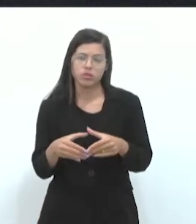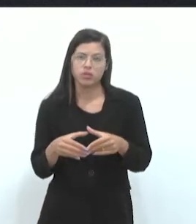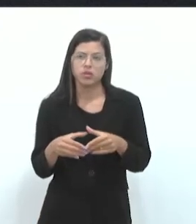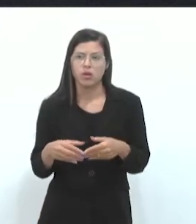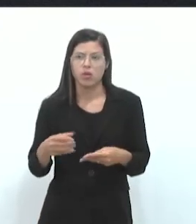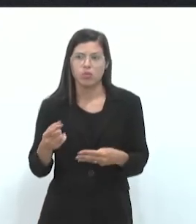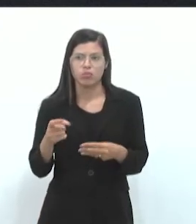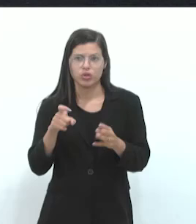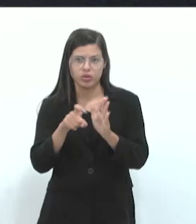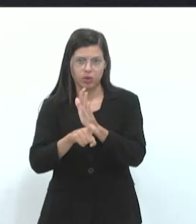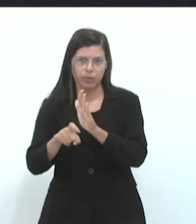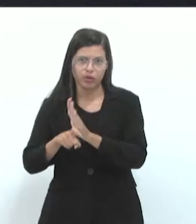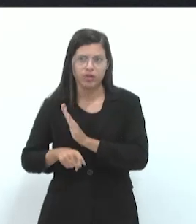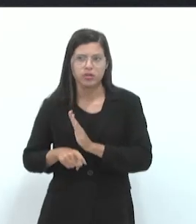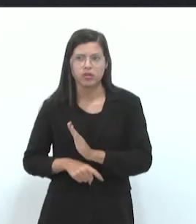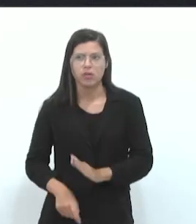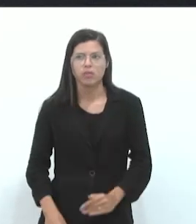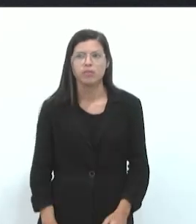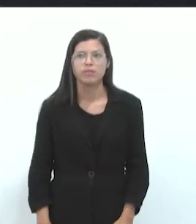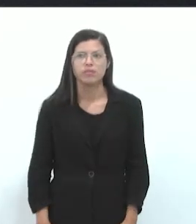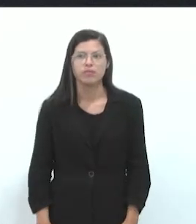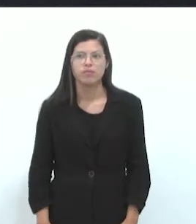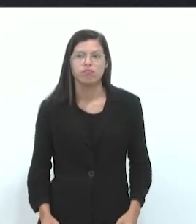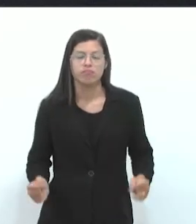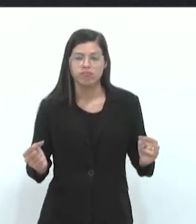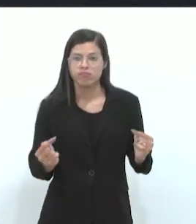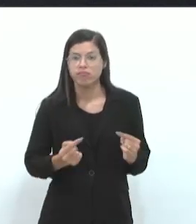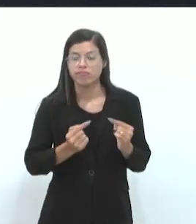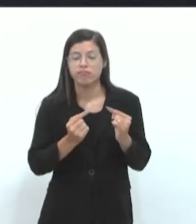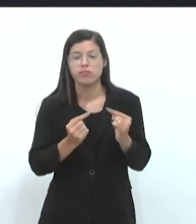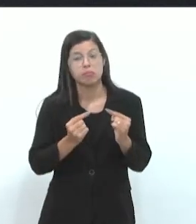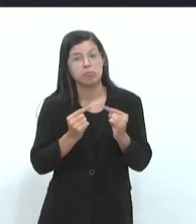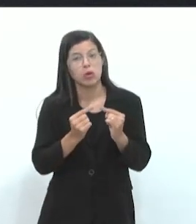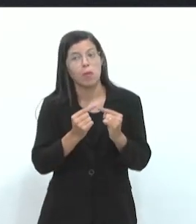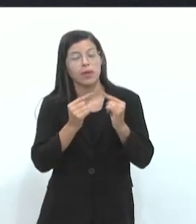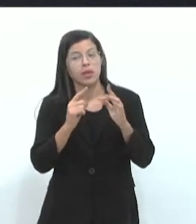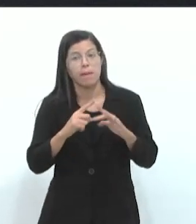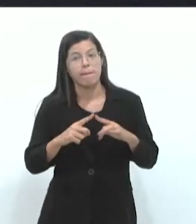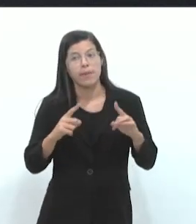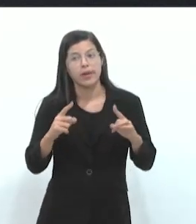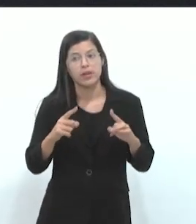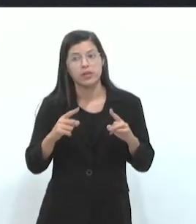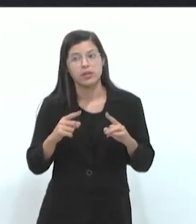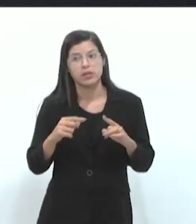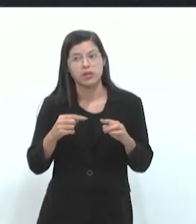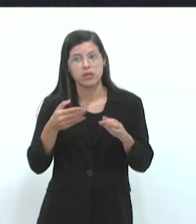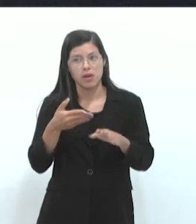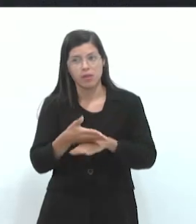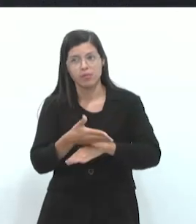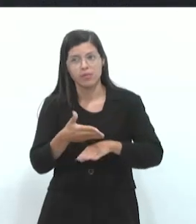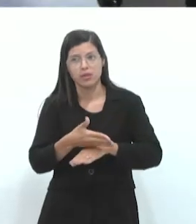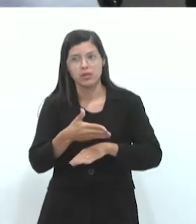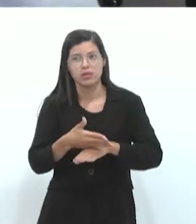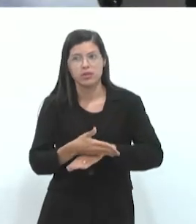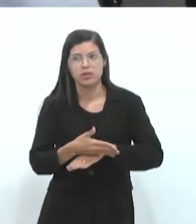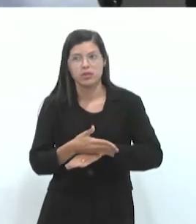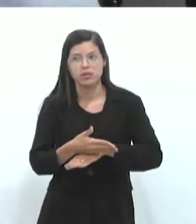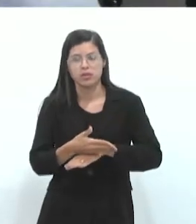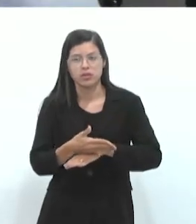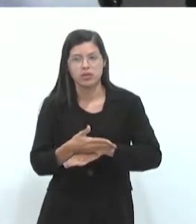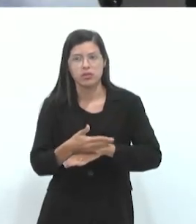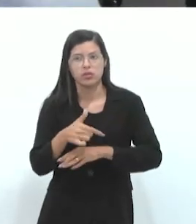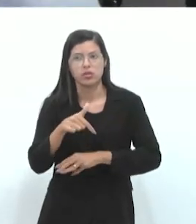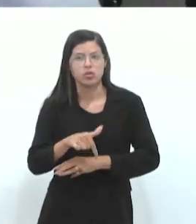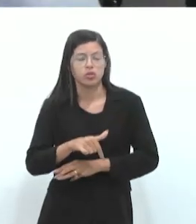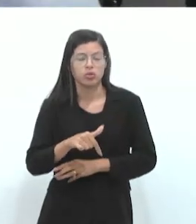Tem pertinência, deputado, mas quem estava presente na audiência, Era o eu orçamento. sou da tributação, o senhor também